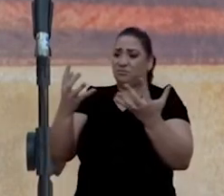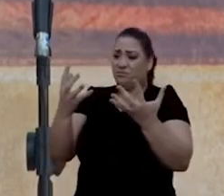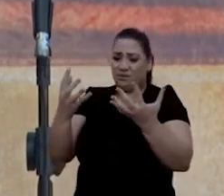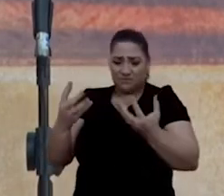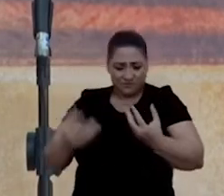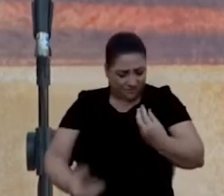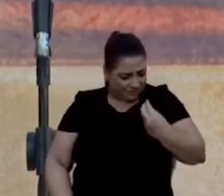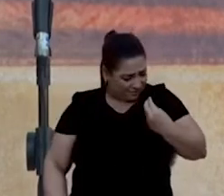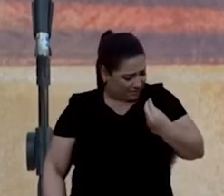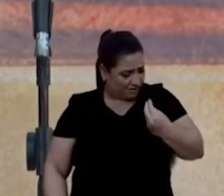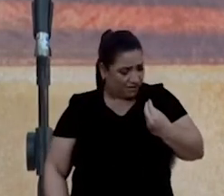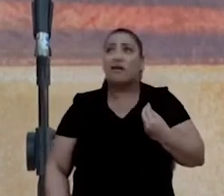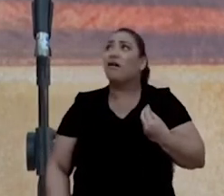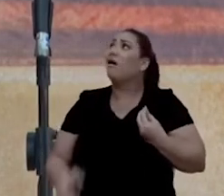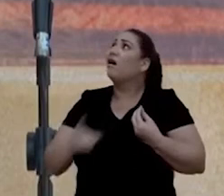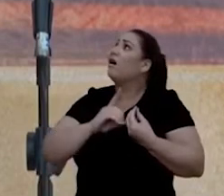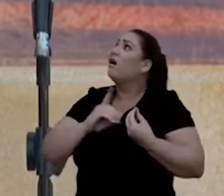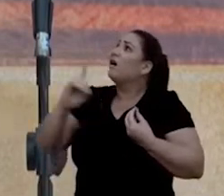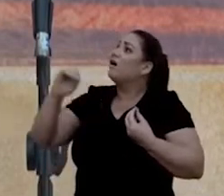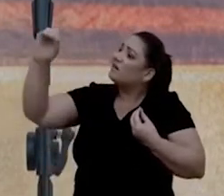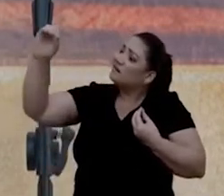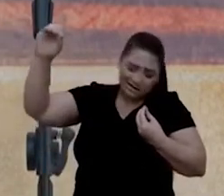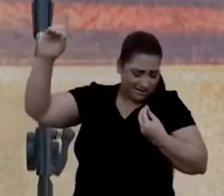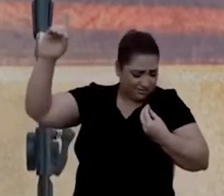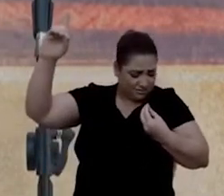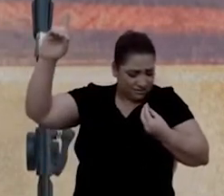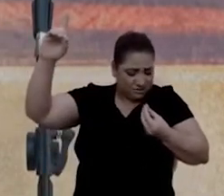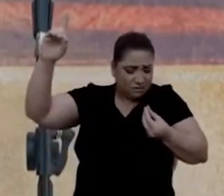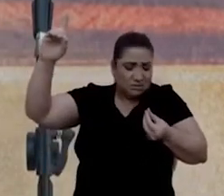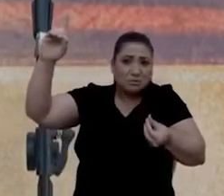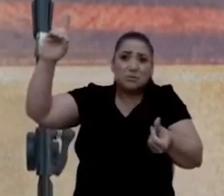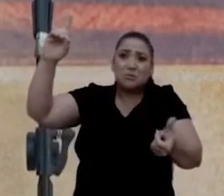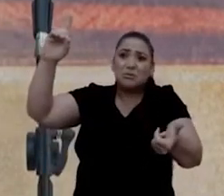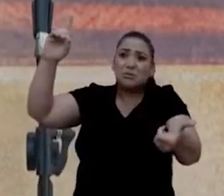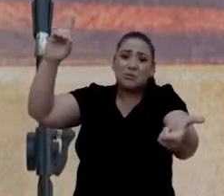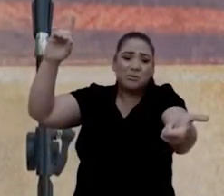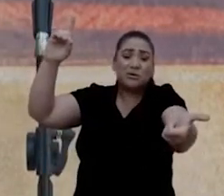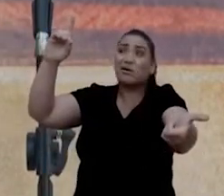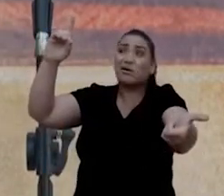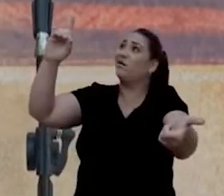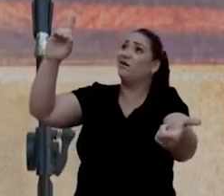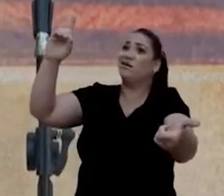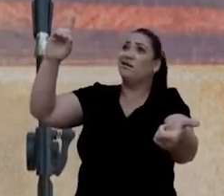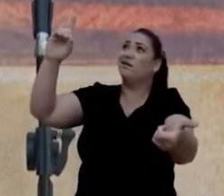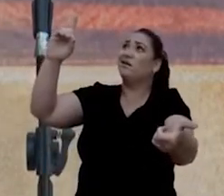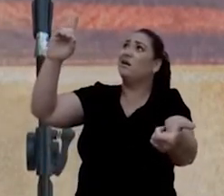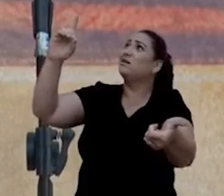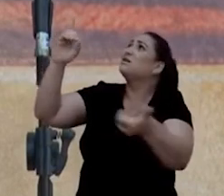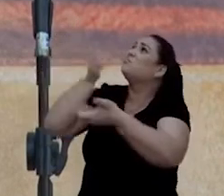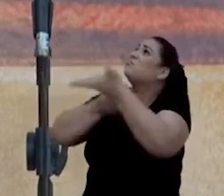Deus fez esse mundo ser assim intencionalmente ele deixou esse mundo quebrado fica assim fraturado mesmo